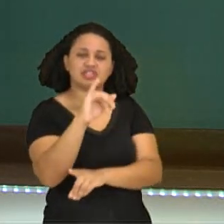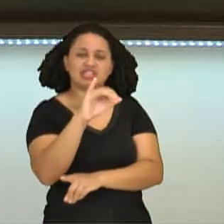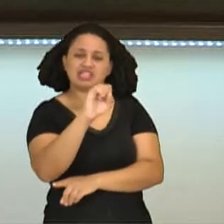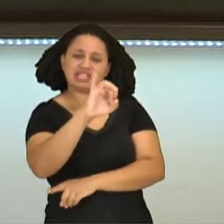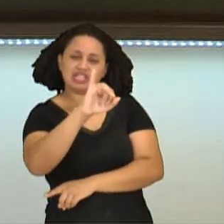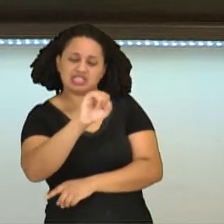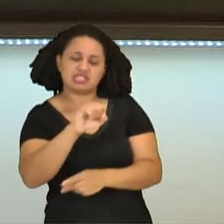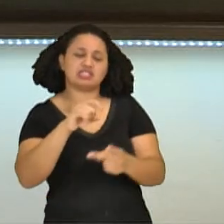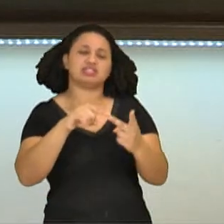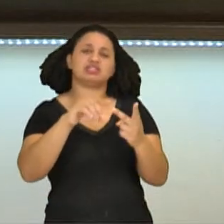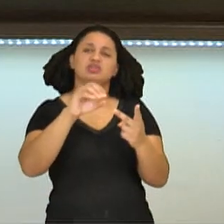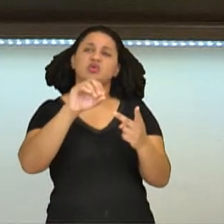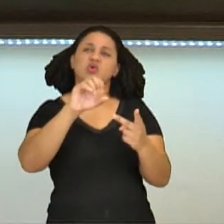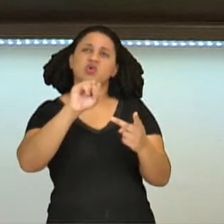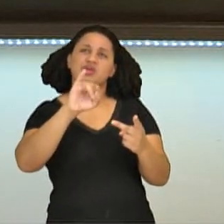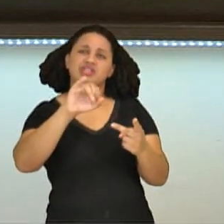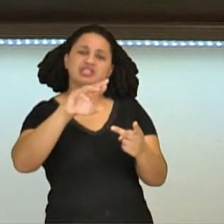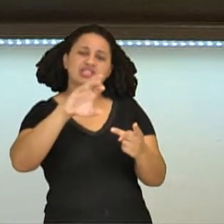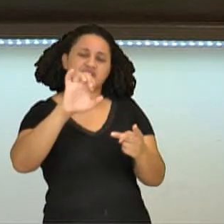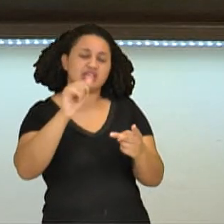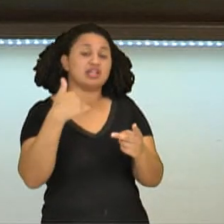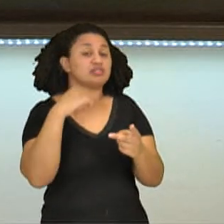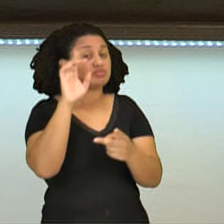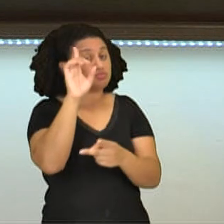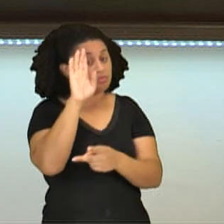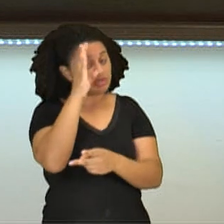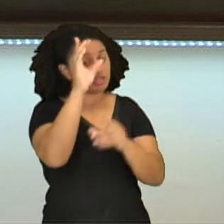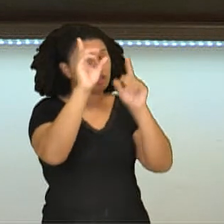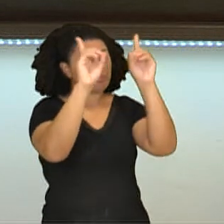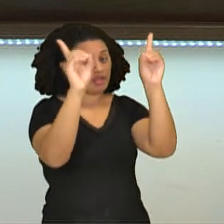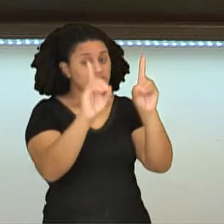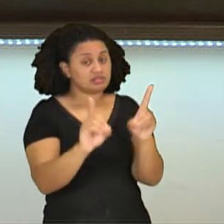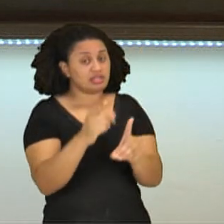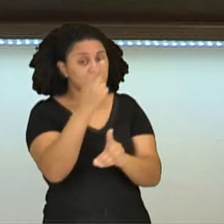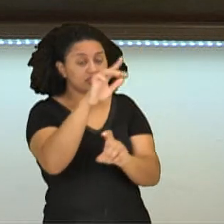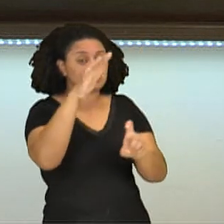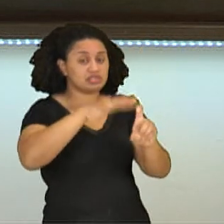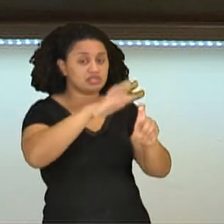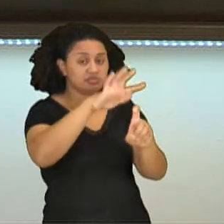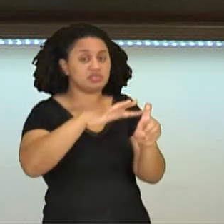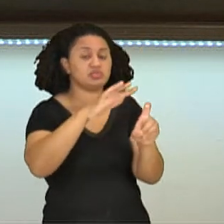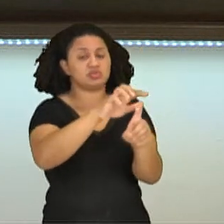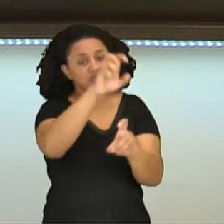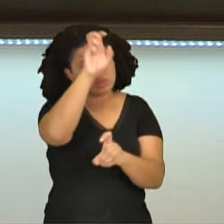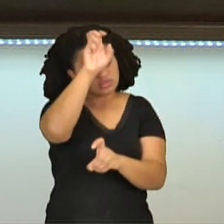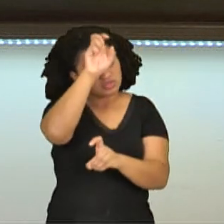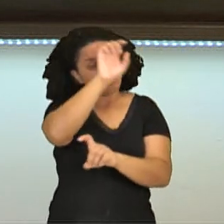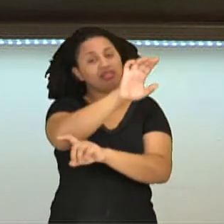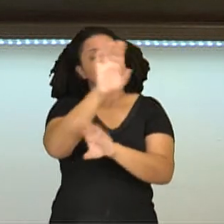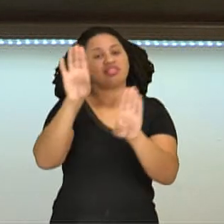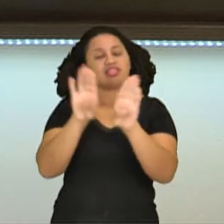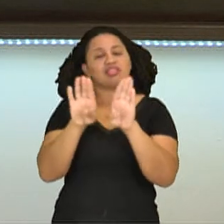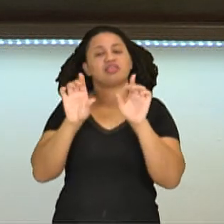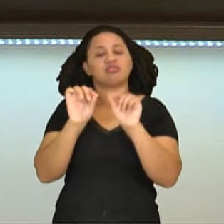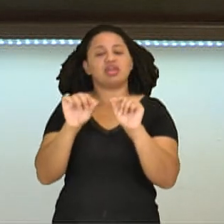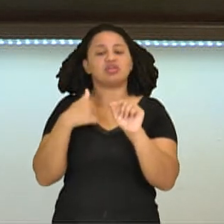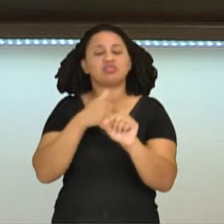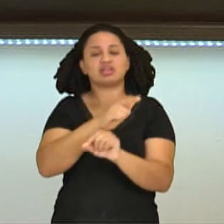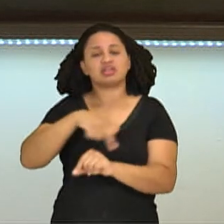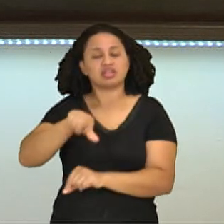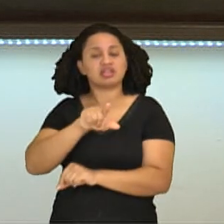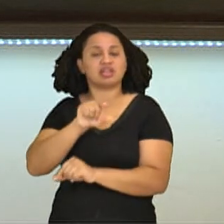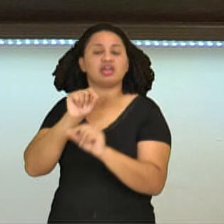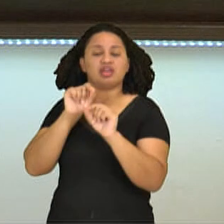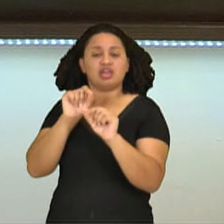Osíris, os principais deuses da mitologia egípcia, também foram apropriados pelo